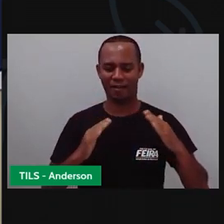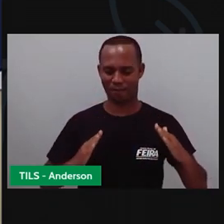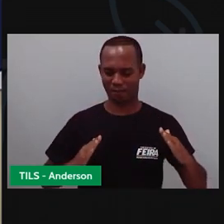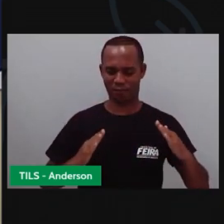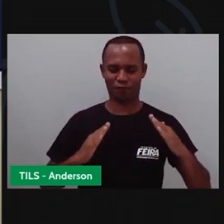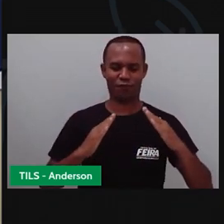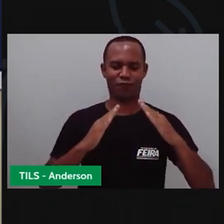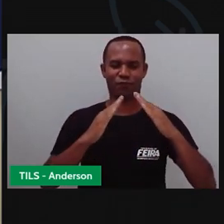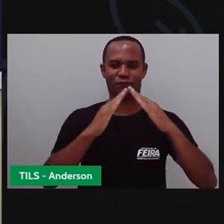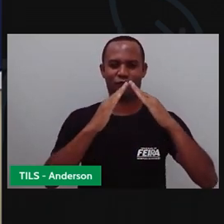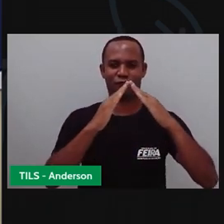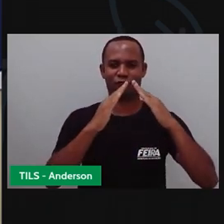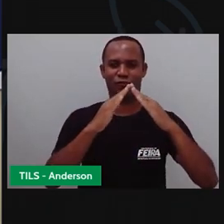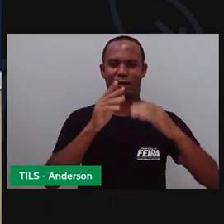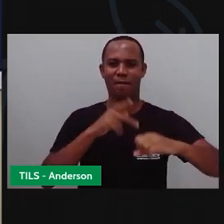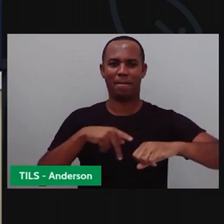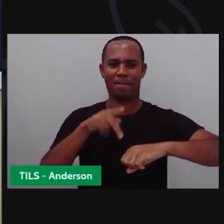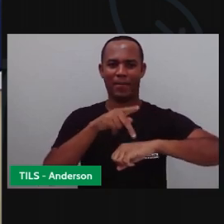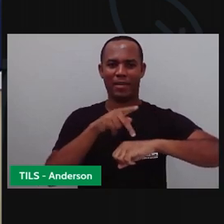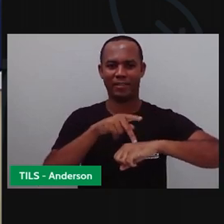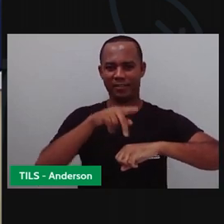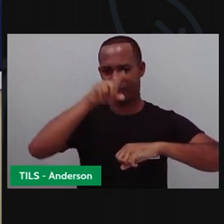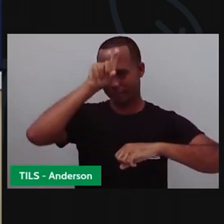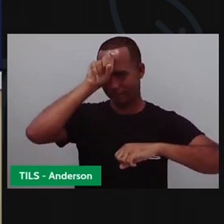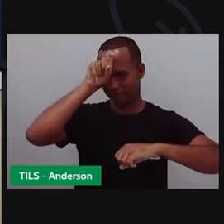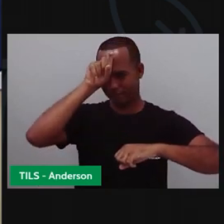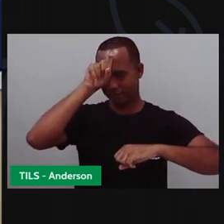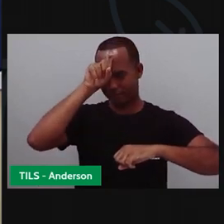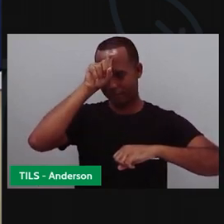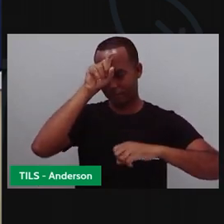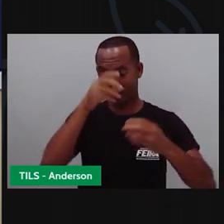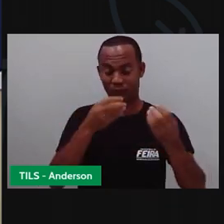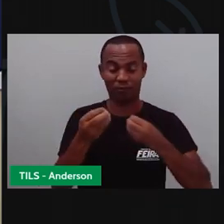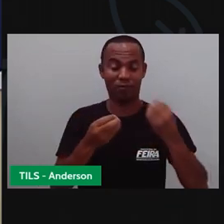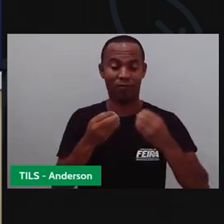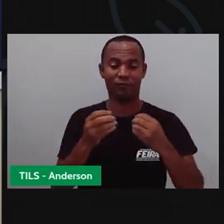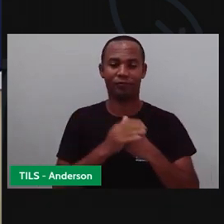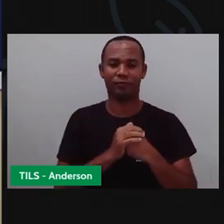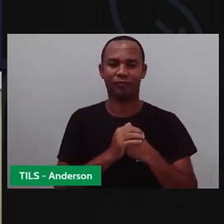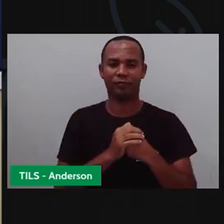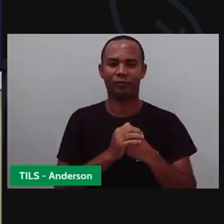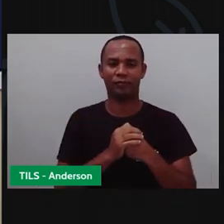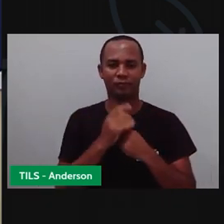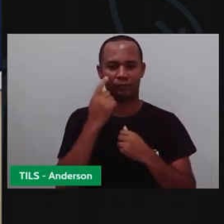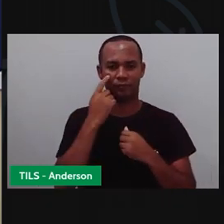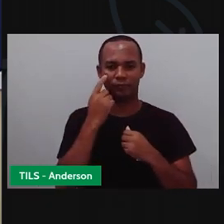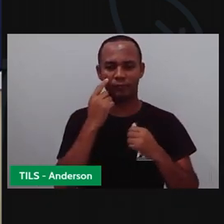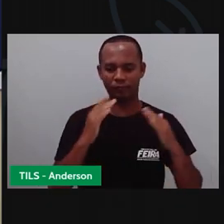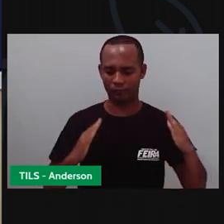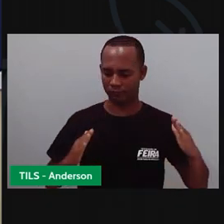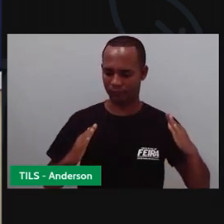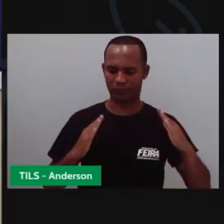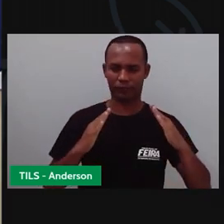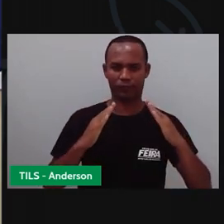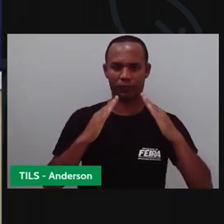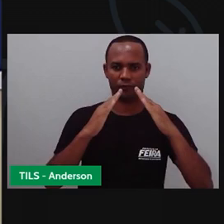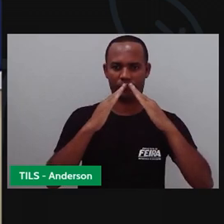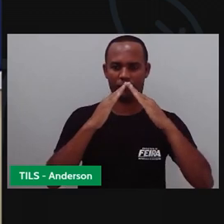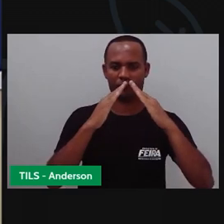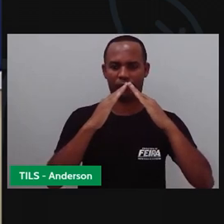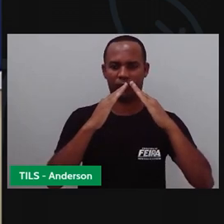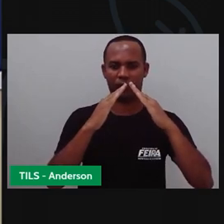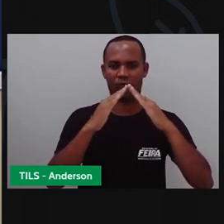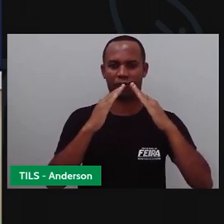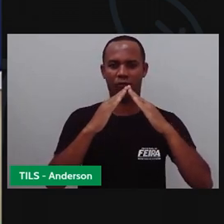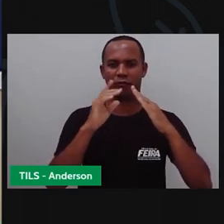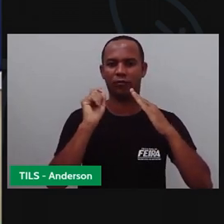formados aí para ela ficar o que tridimensional né você um triângulo ele tá aqui paralela a gente tá